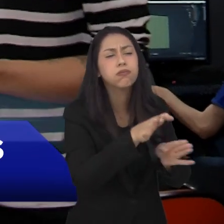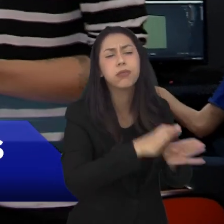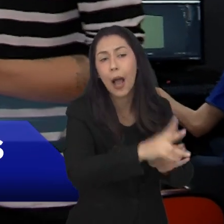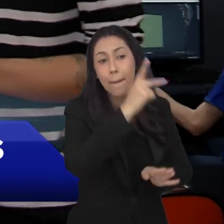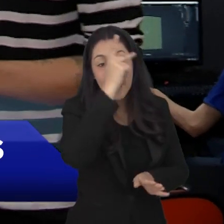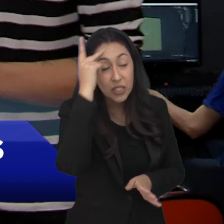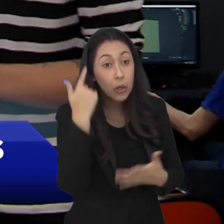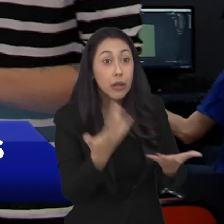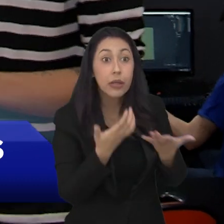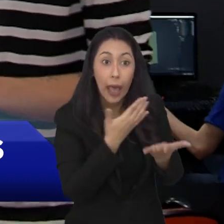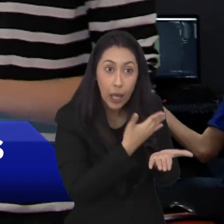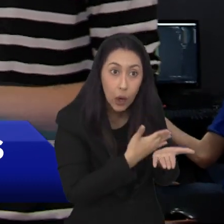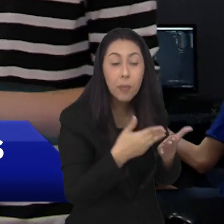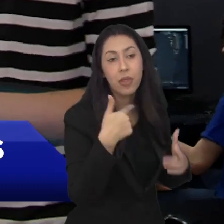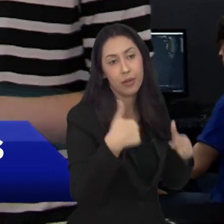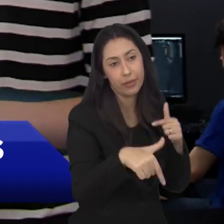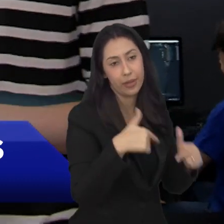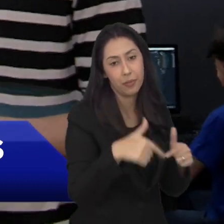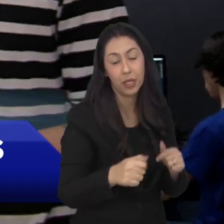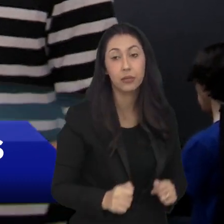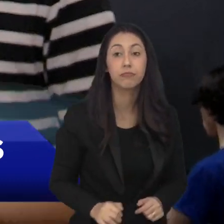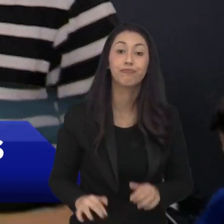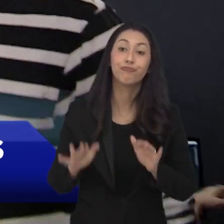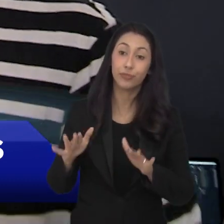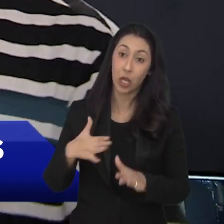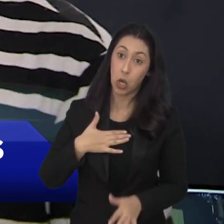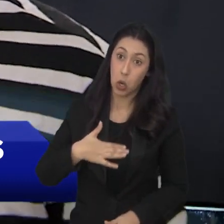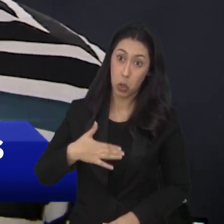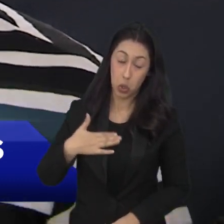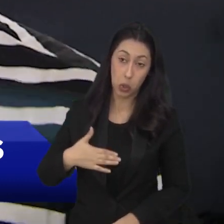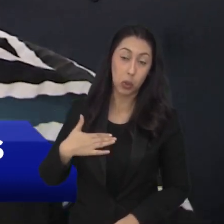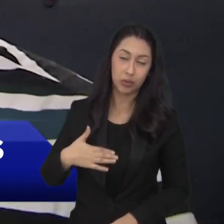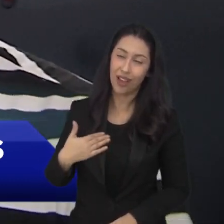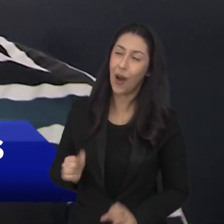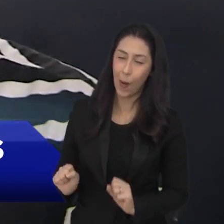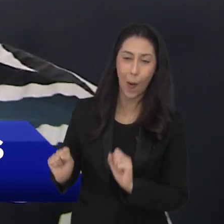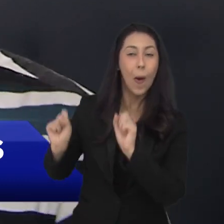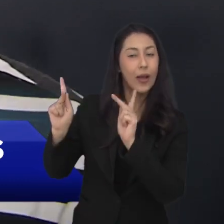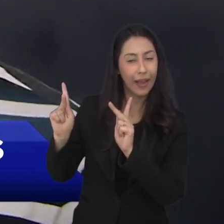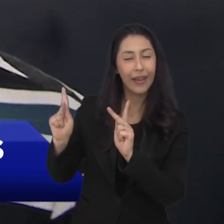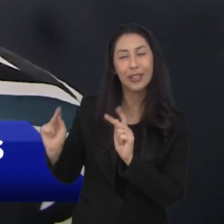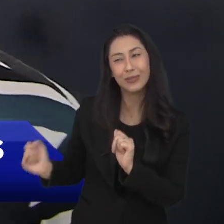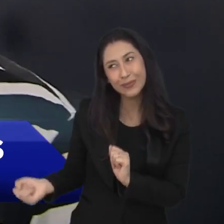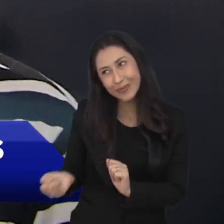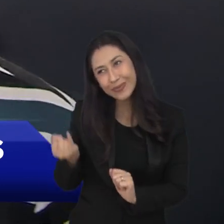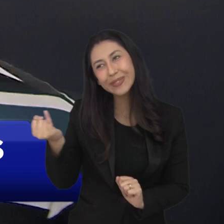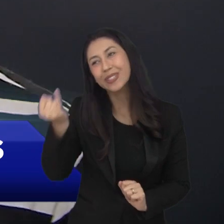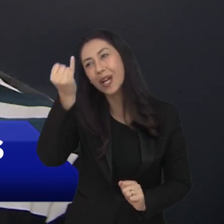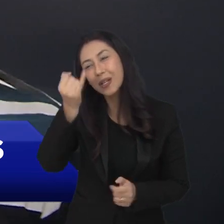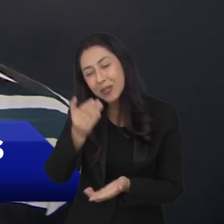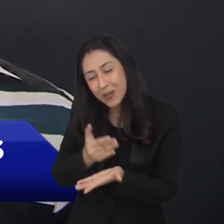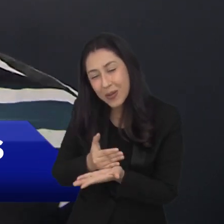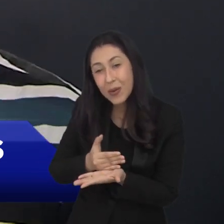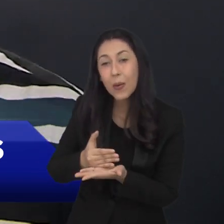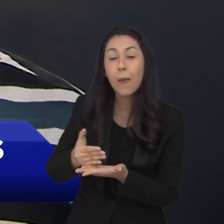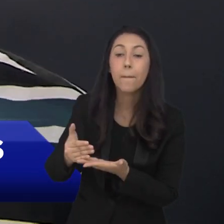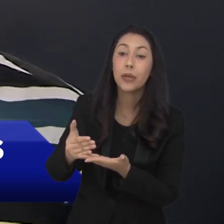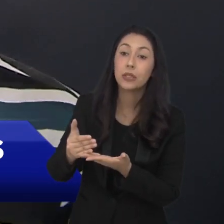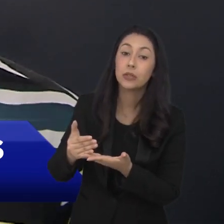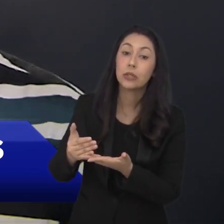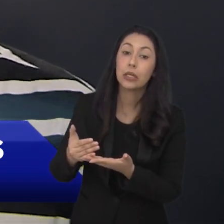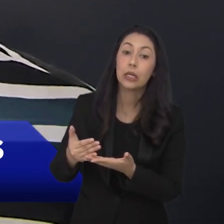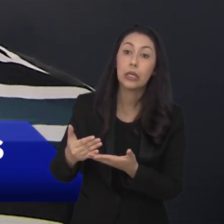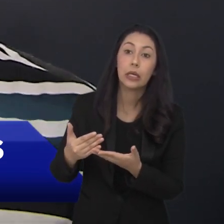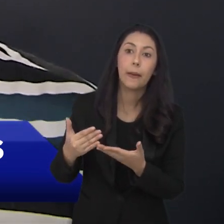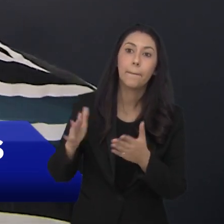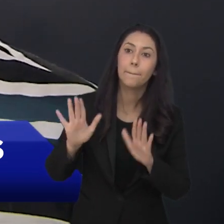que desejam ingressar na área de verdade, né, trabalhando? Gostar de games é o primeiro, é o pré-requisito, né? É o início